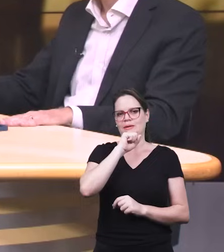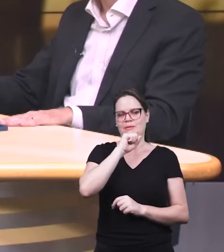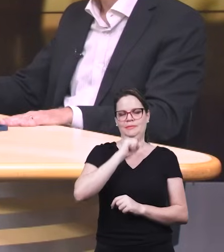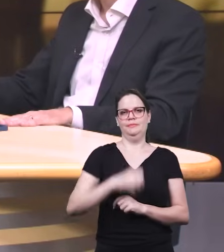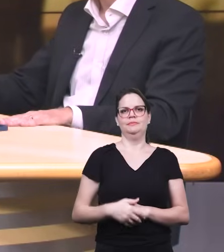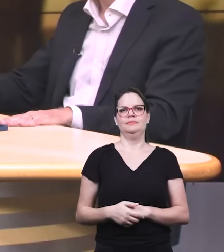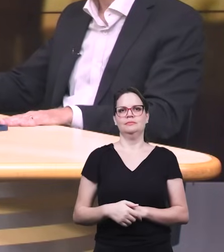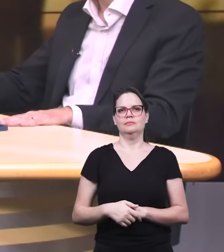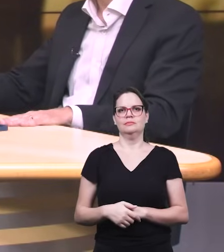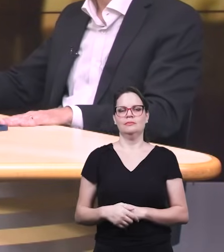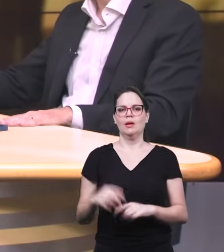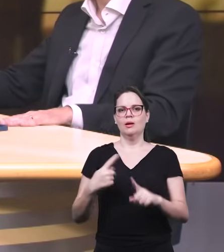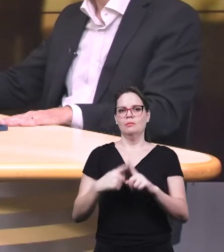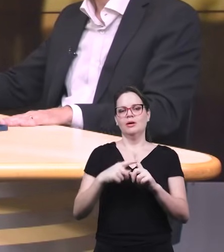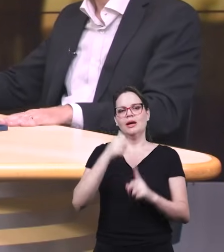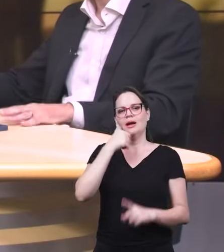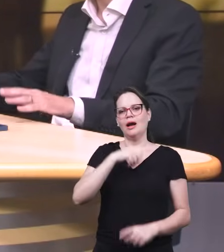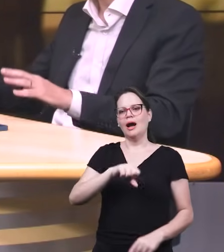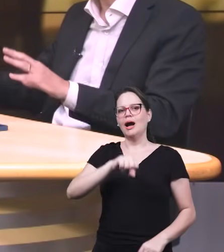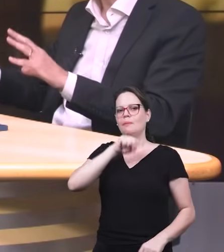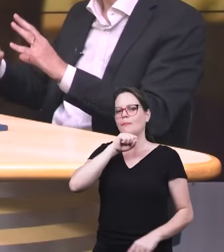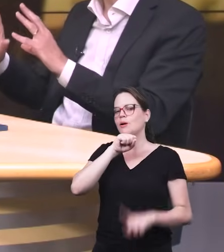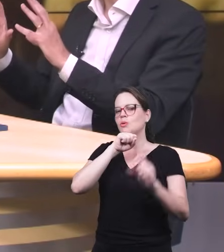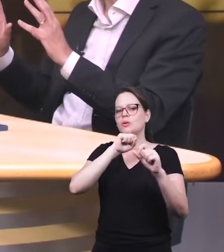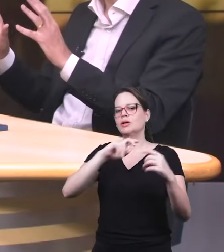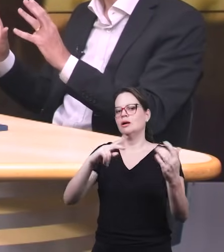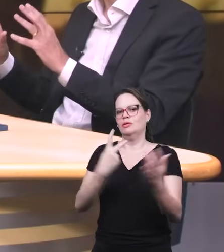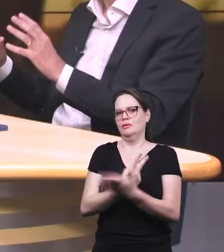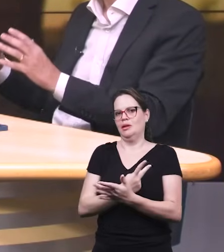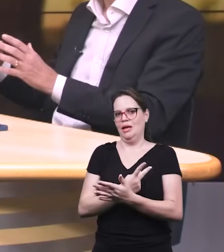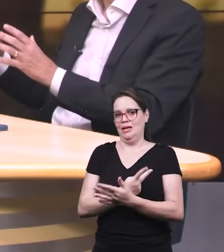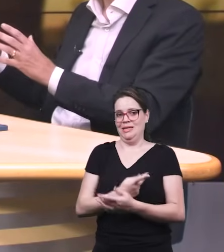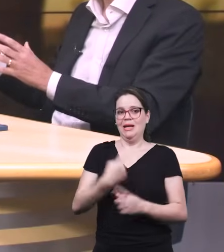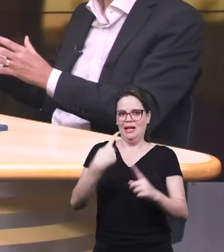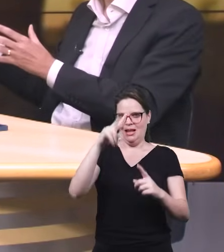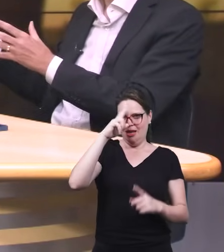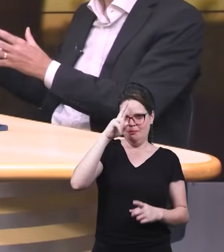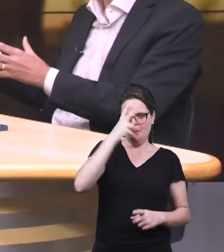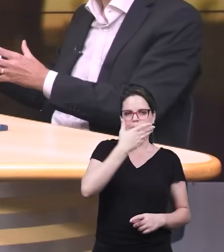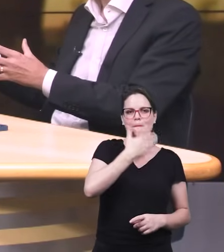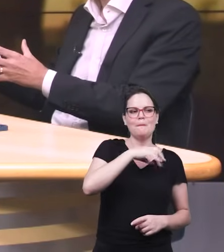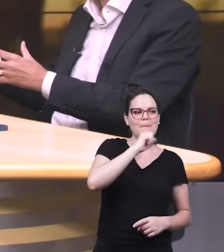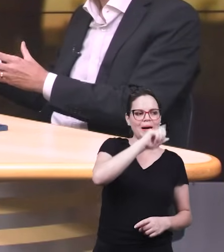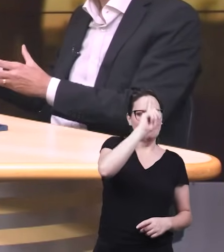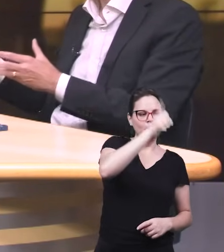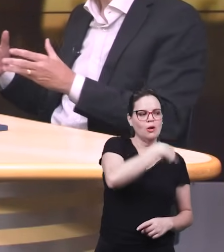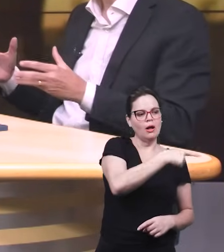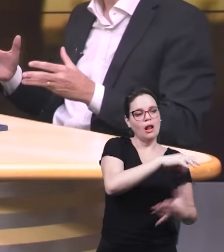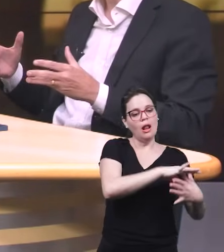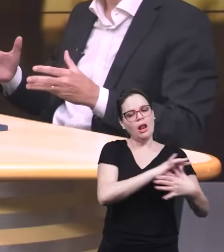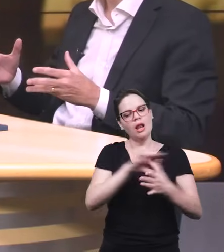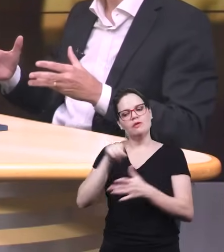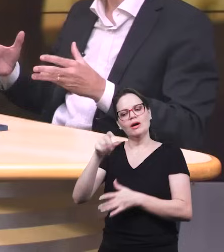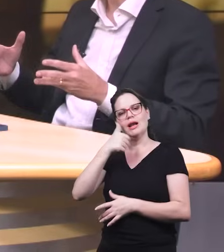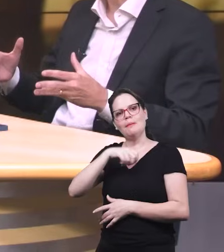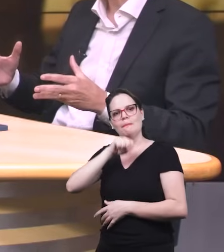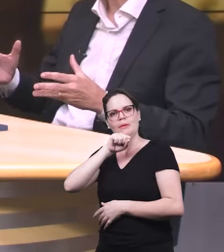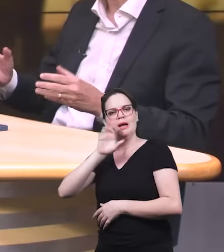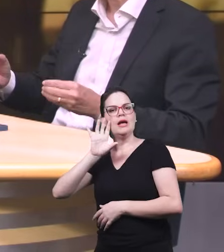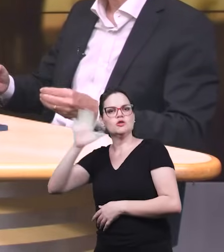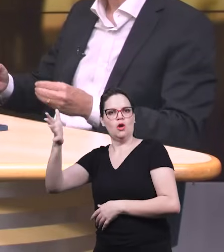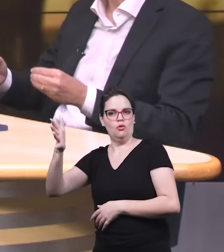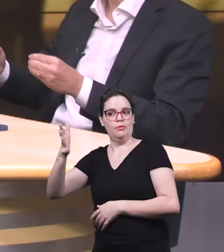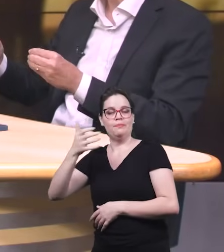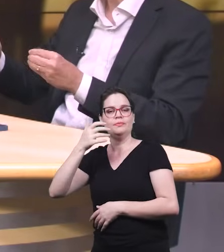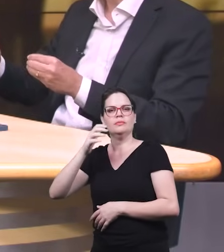filho na cama do profeta. Então vamos ver o sentido espiritual disso. O profeta é a profecia. Uhum. A cama é o lugar onde você descansa.